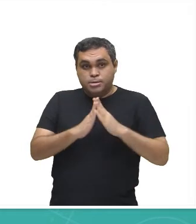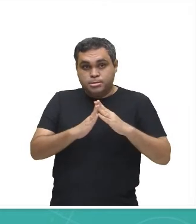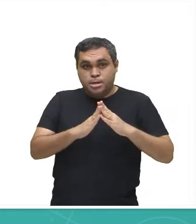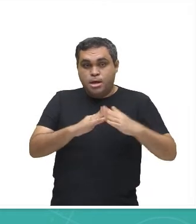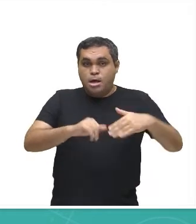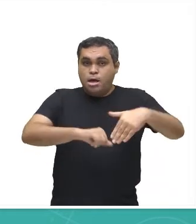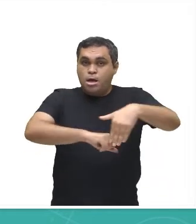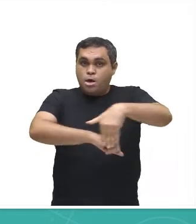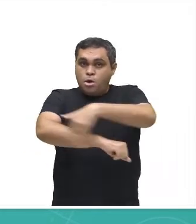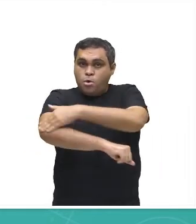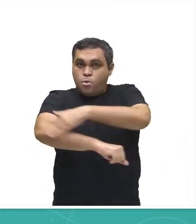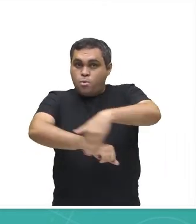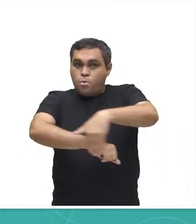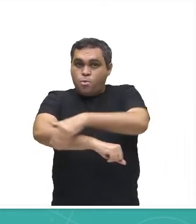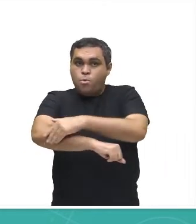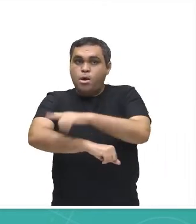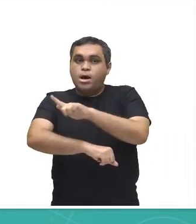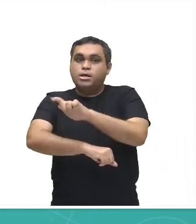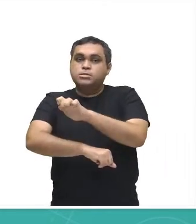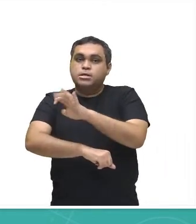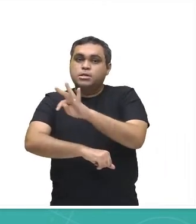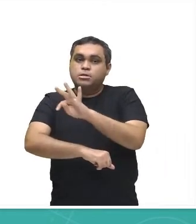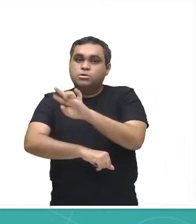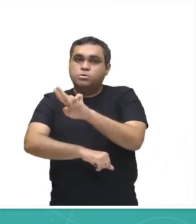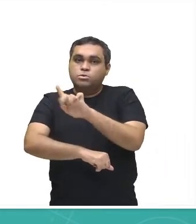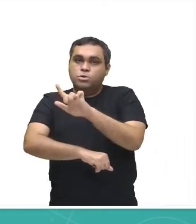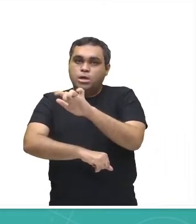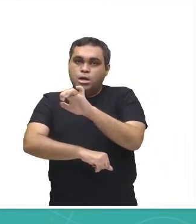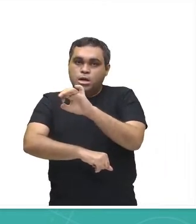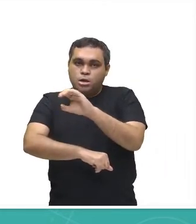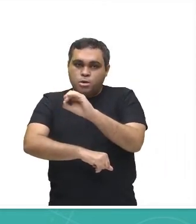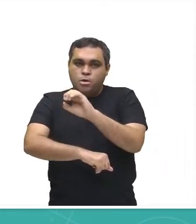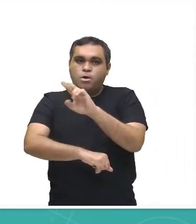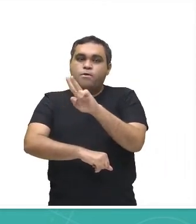Getúlio Vargas Avenue. I live